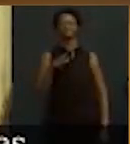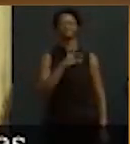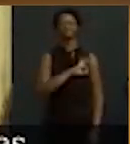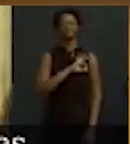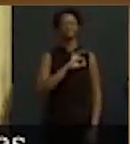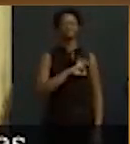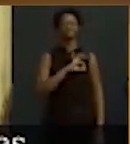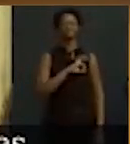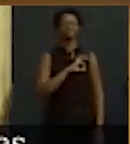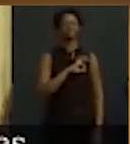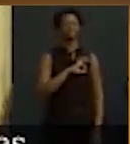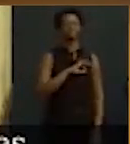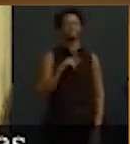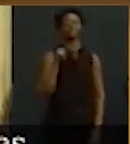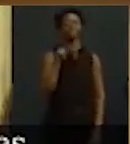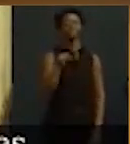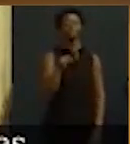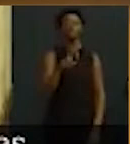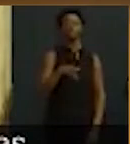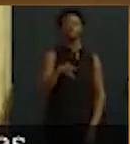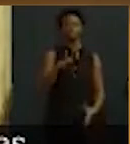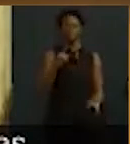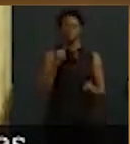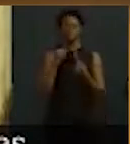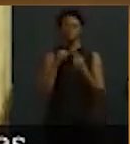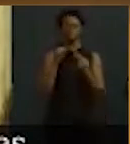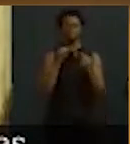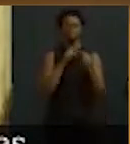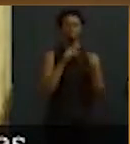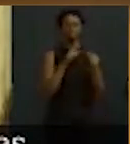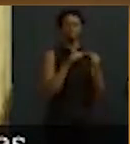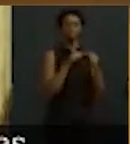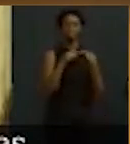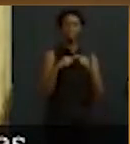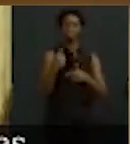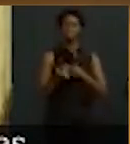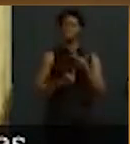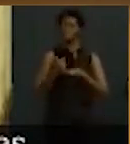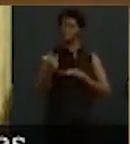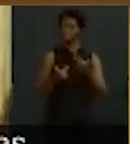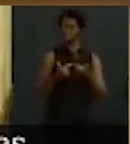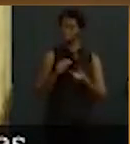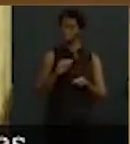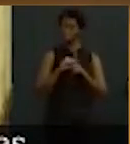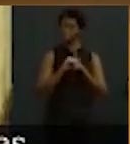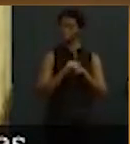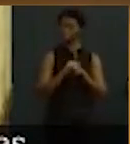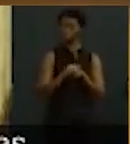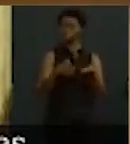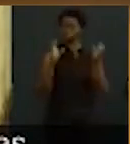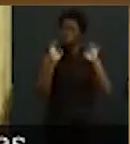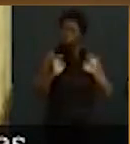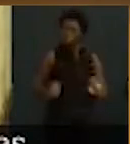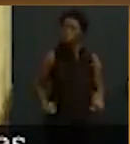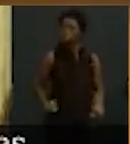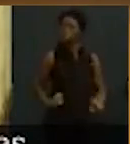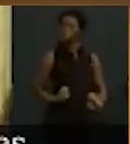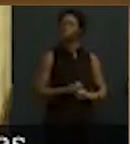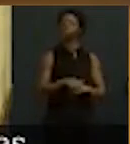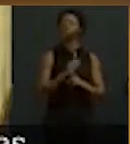seu trabalho com os conceitos éticos da sociedade. Formado em Direito, é